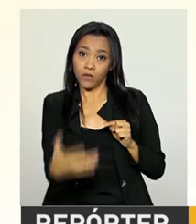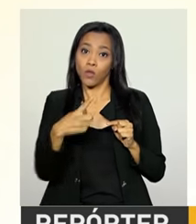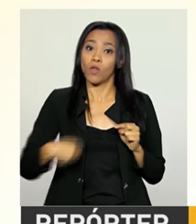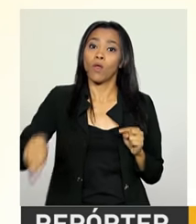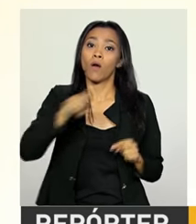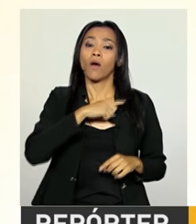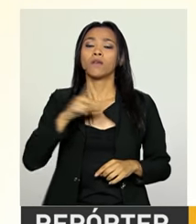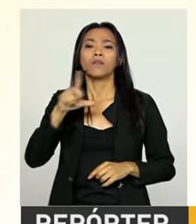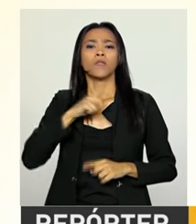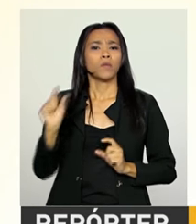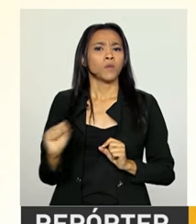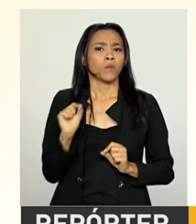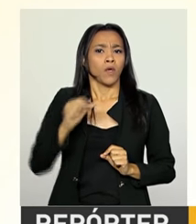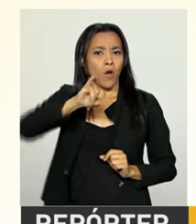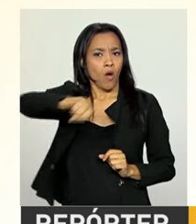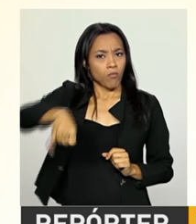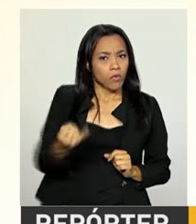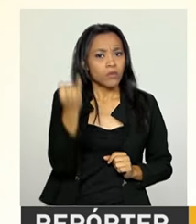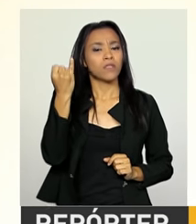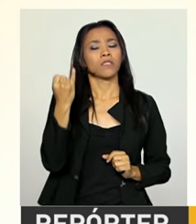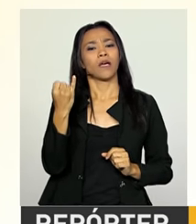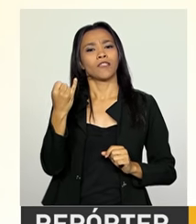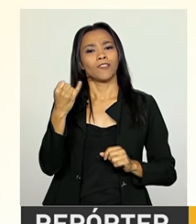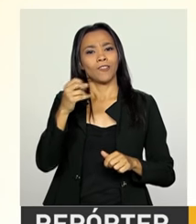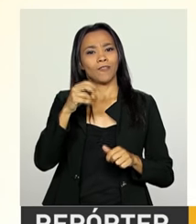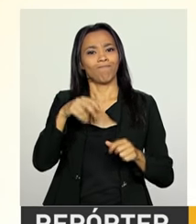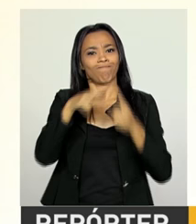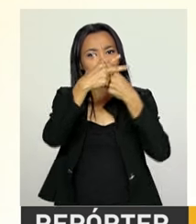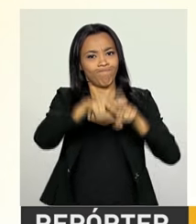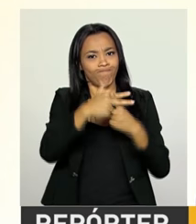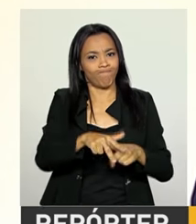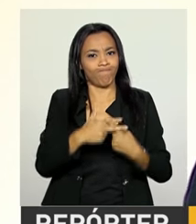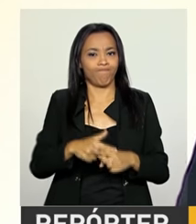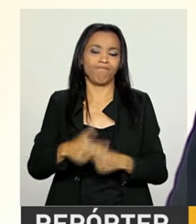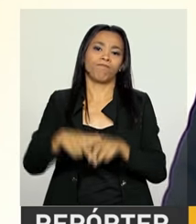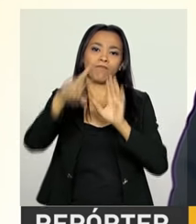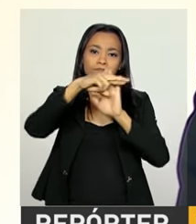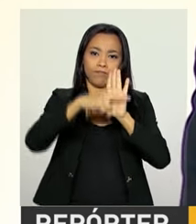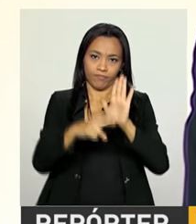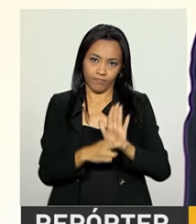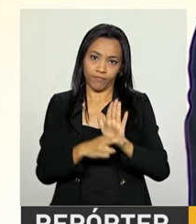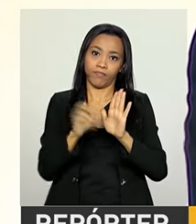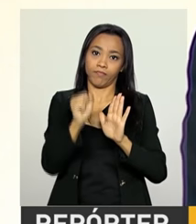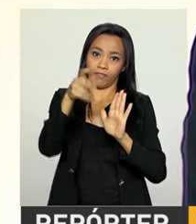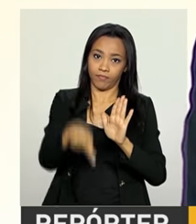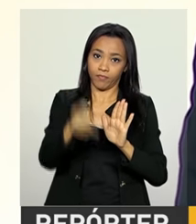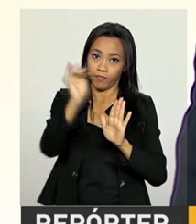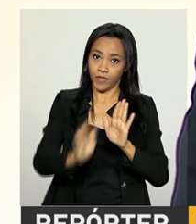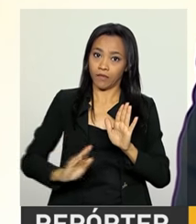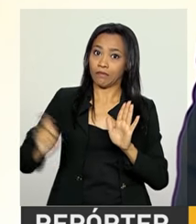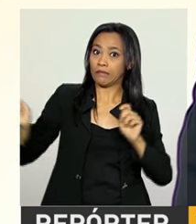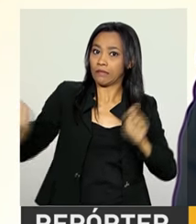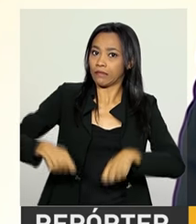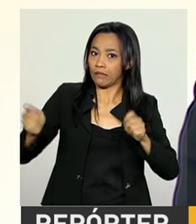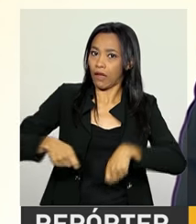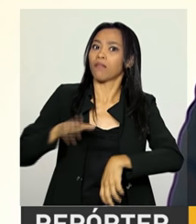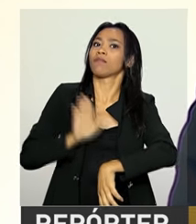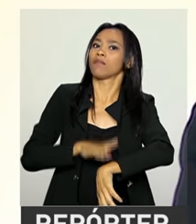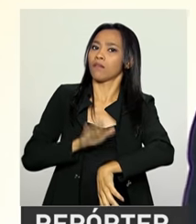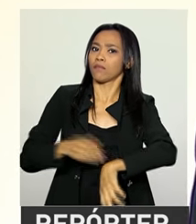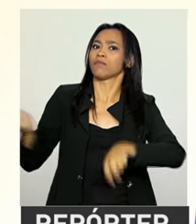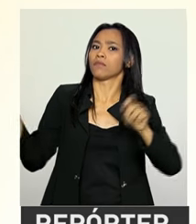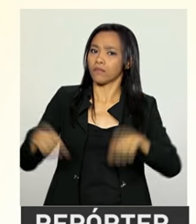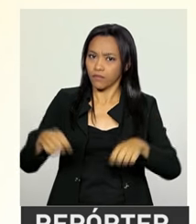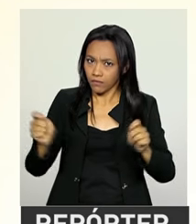a oportunidade de fazer a reforma da Previdência no Brasil a tempo.